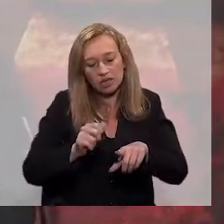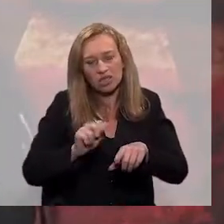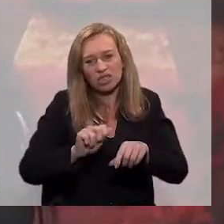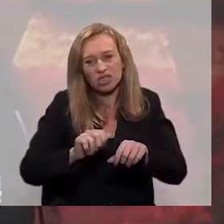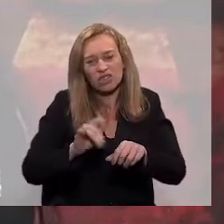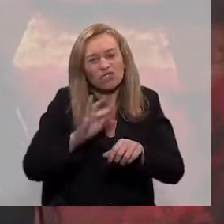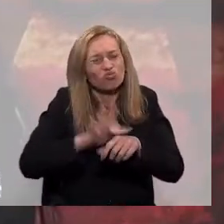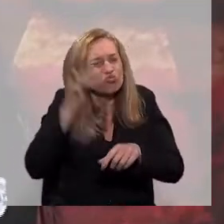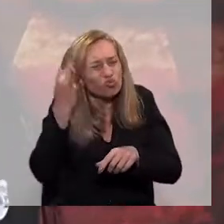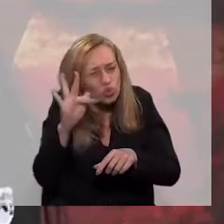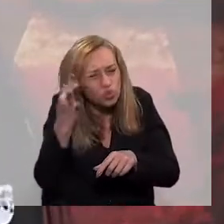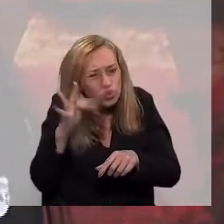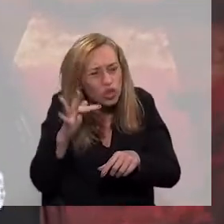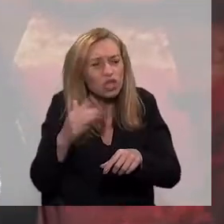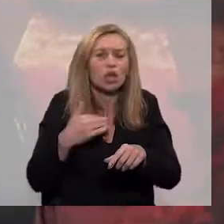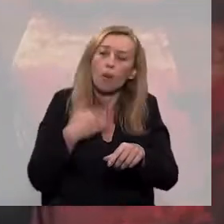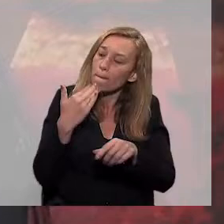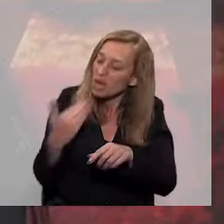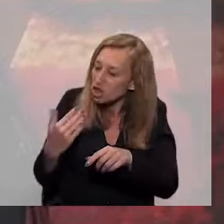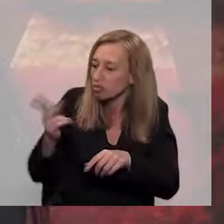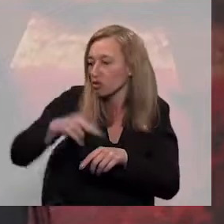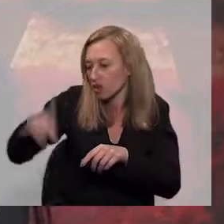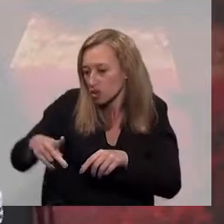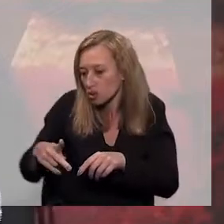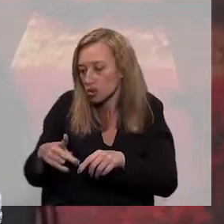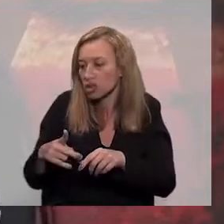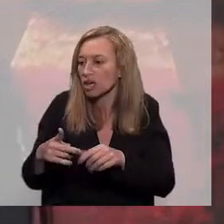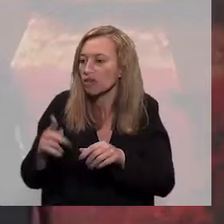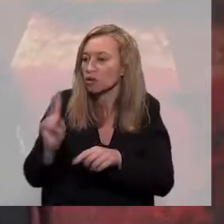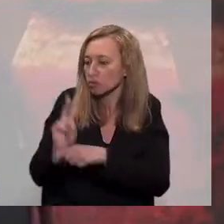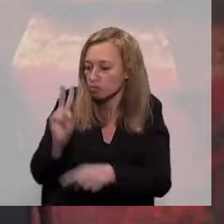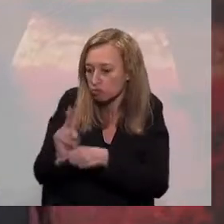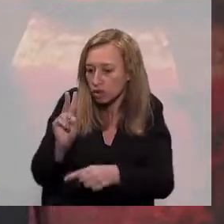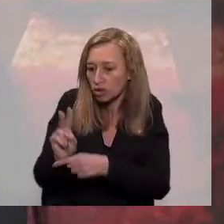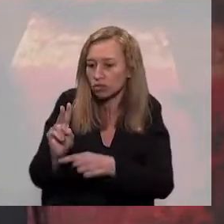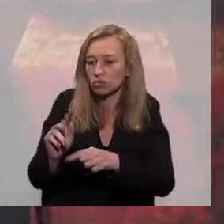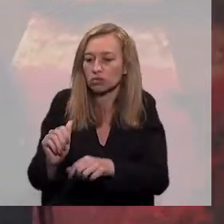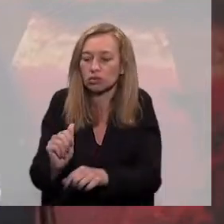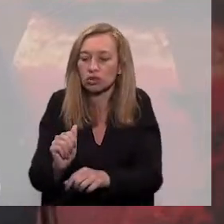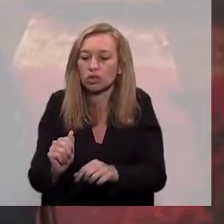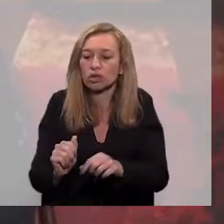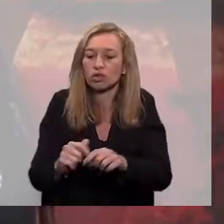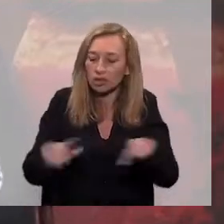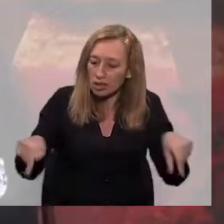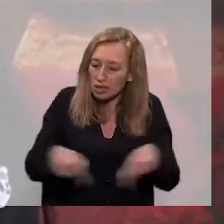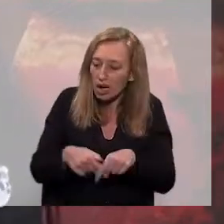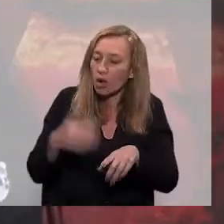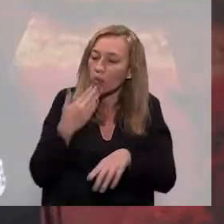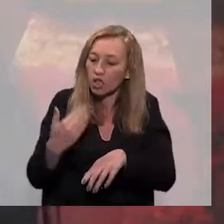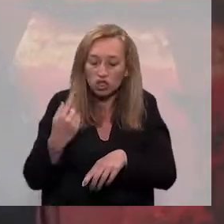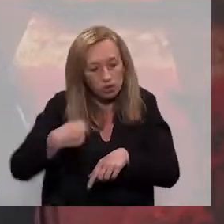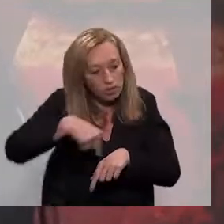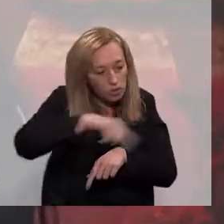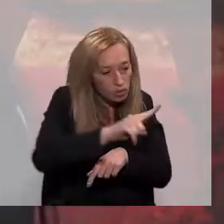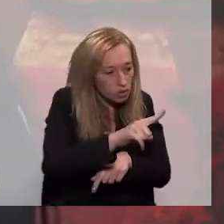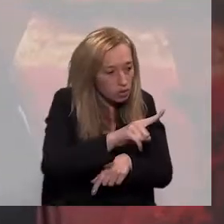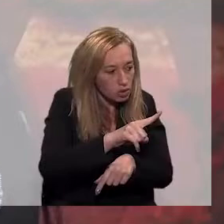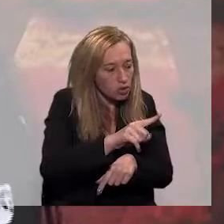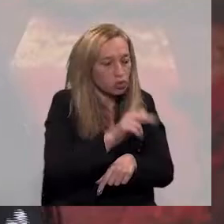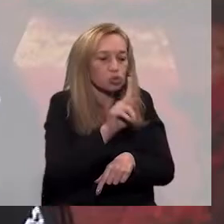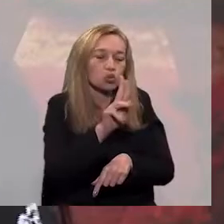pedi, justamente era essa professora que estava tomando conta da turma nesse dia, que ela